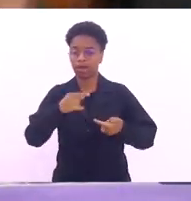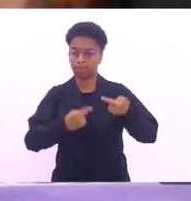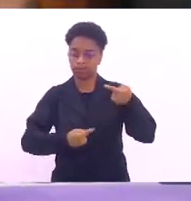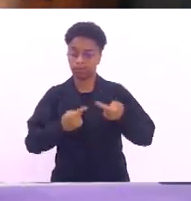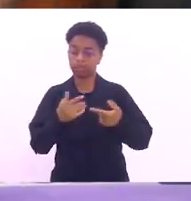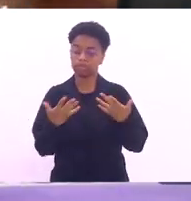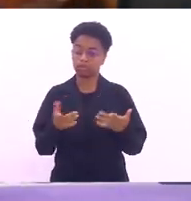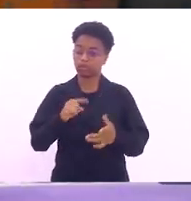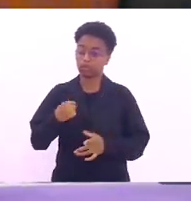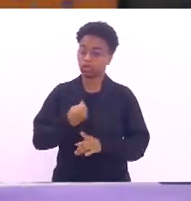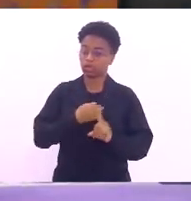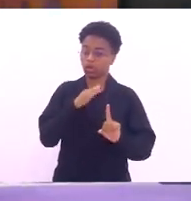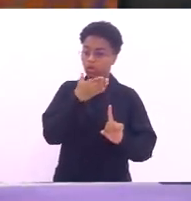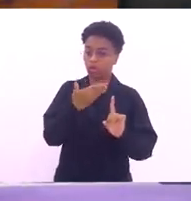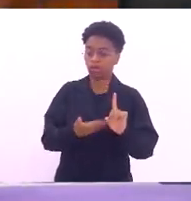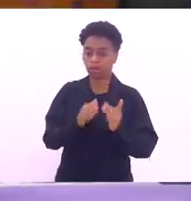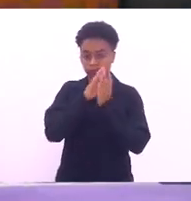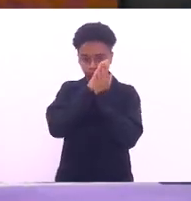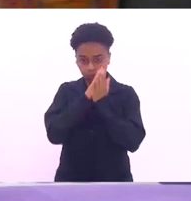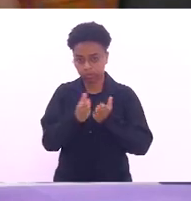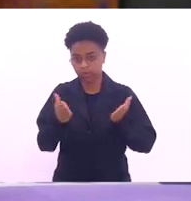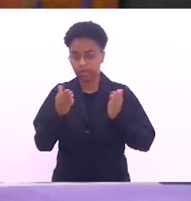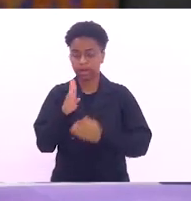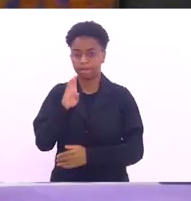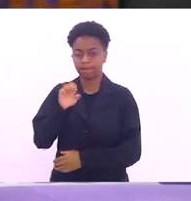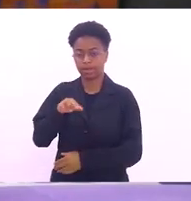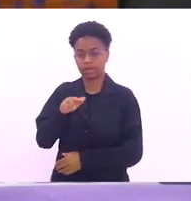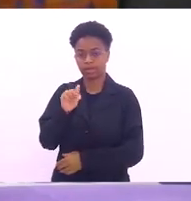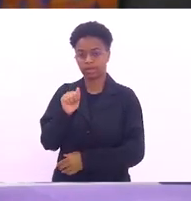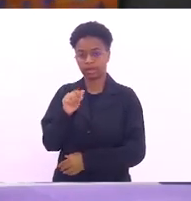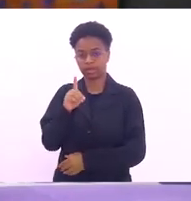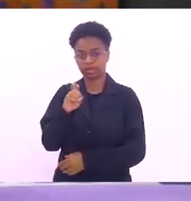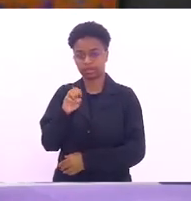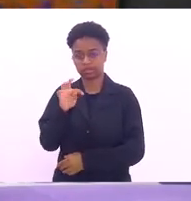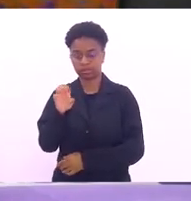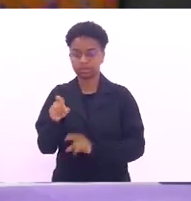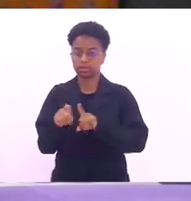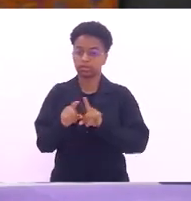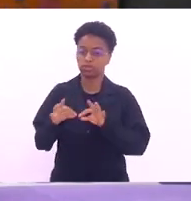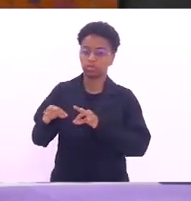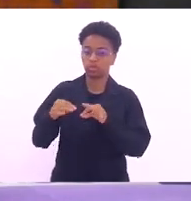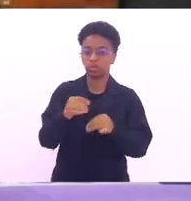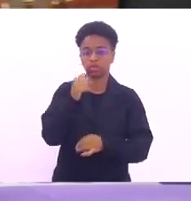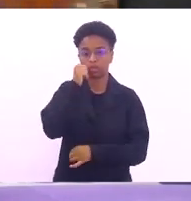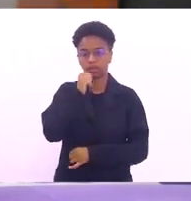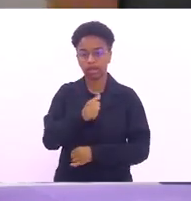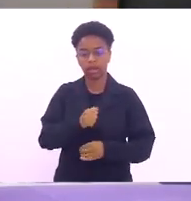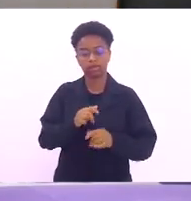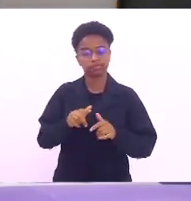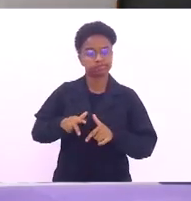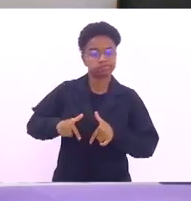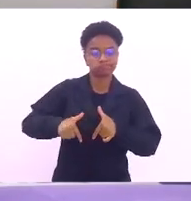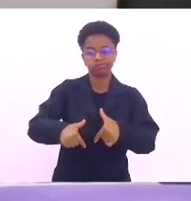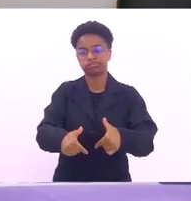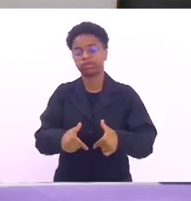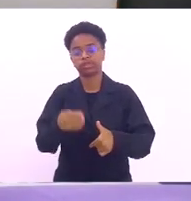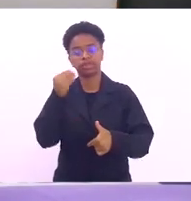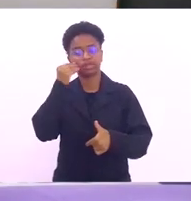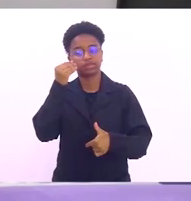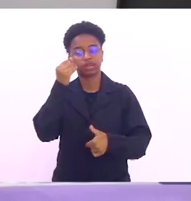a mãe Bernadete e a todas as mulheres que estão na linha de frente da luta pela superação aí